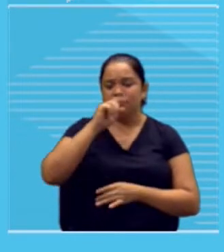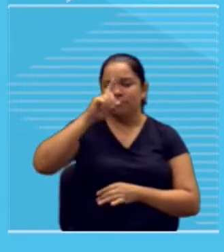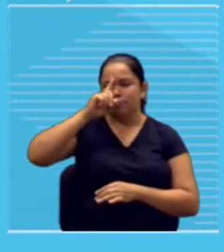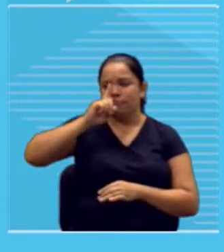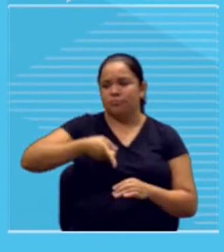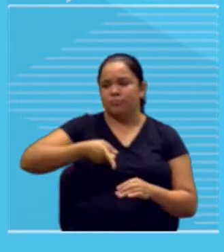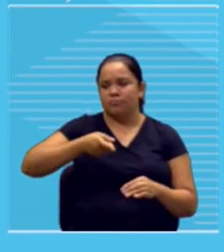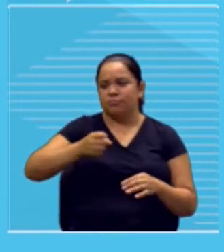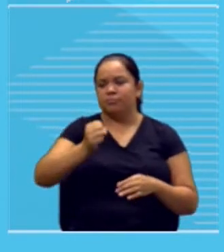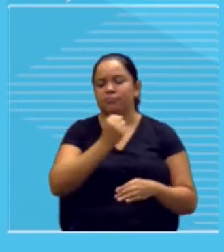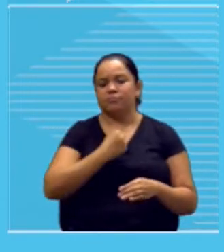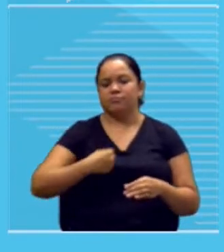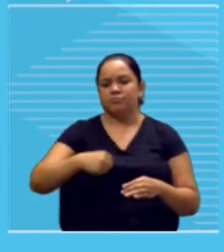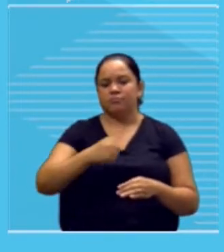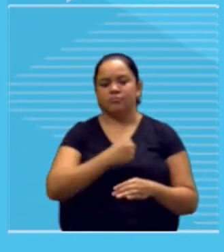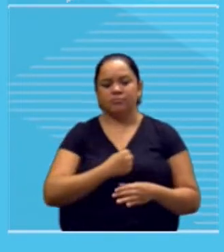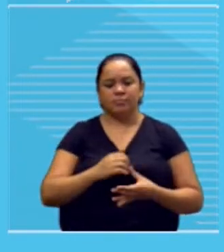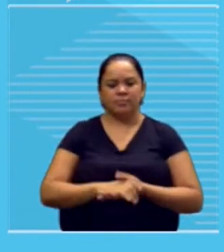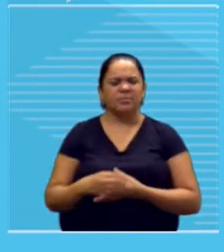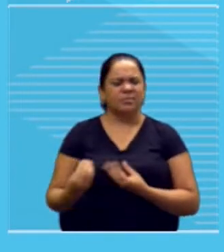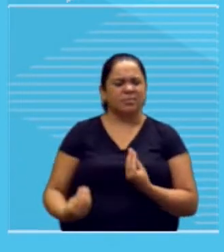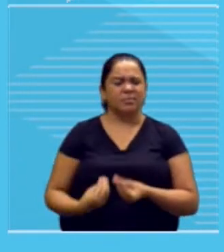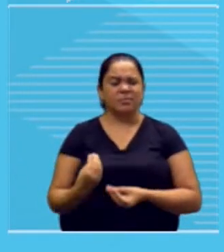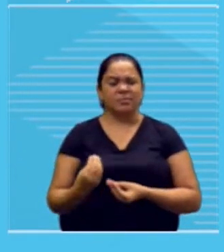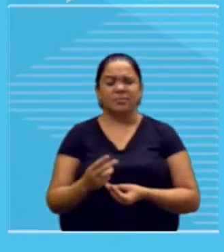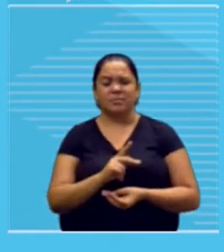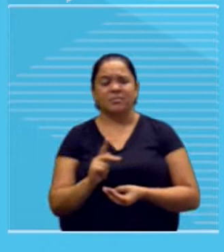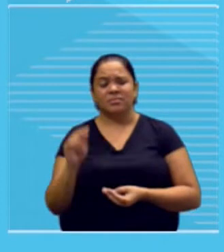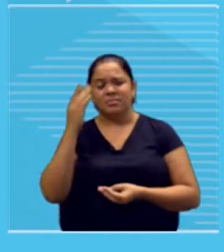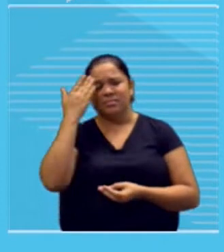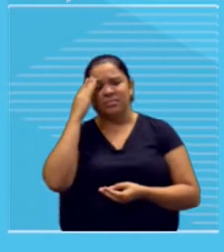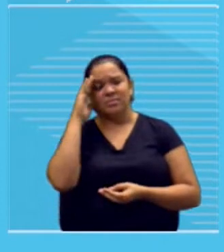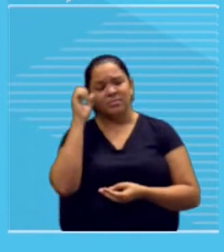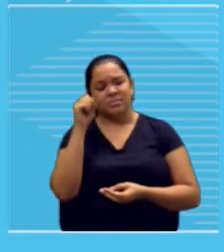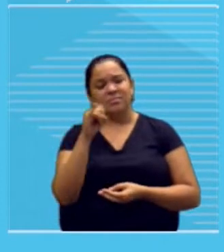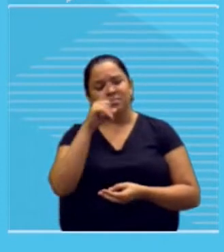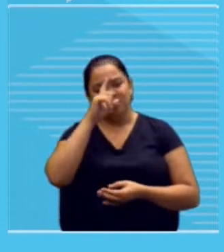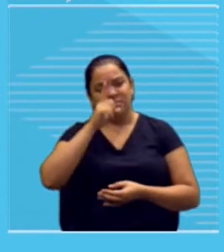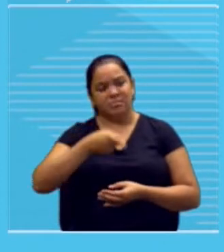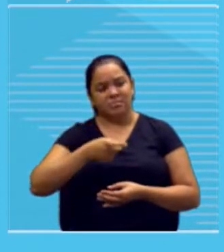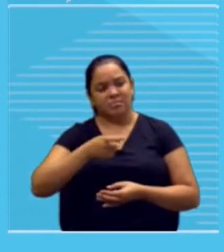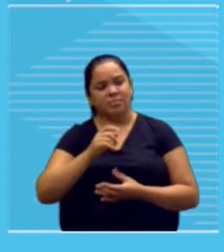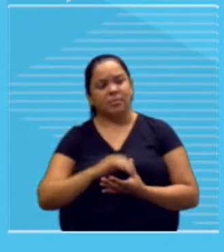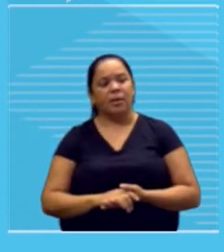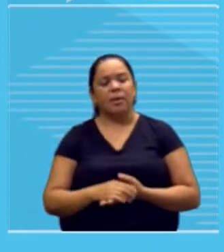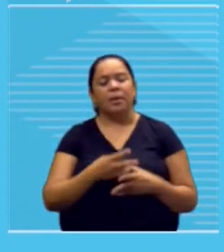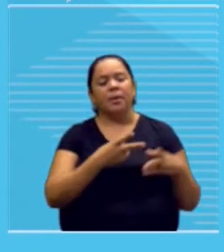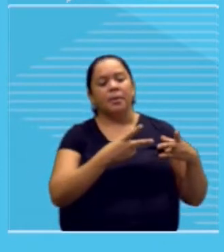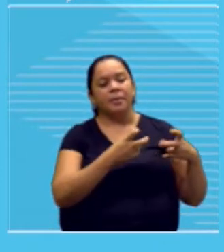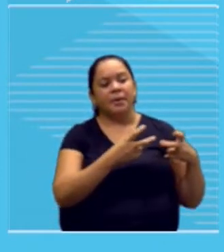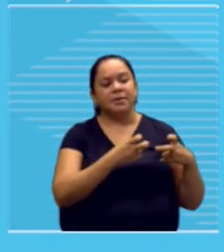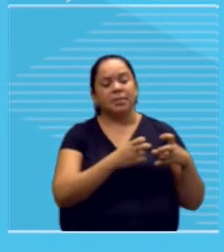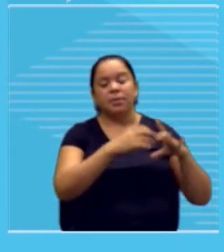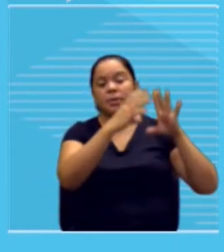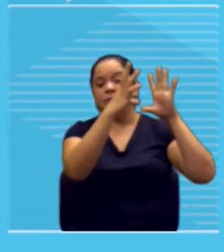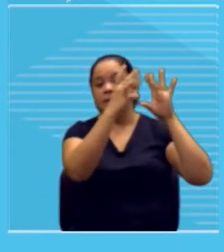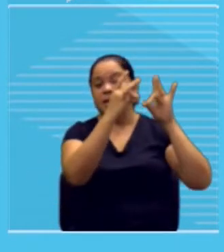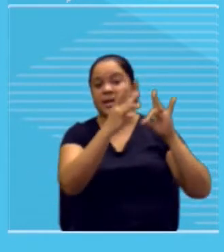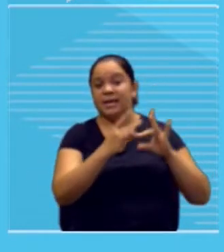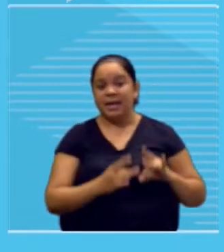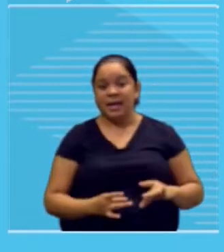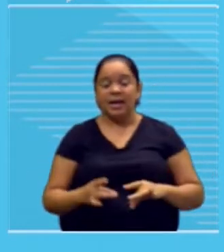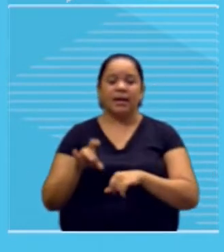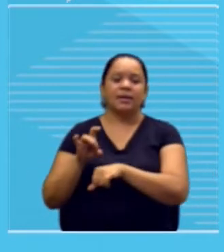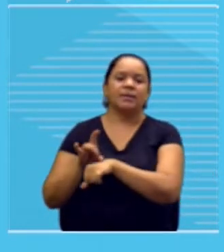galera Professor como era que eu ia saber isso olha as dicas gente perceba Quais são as